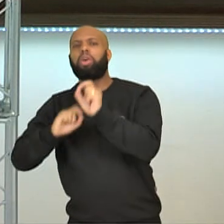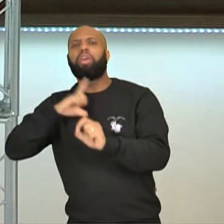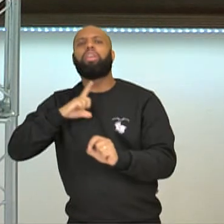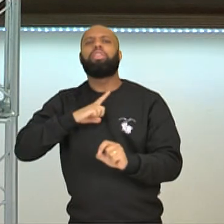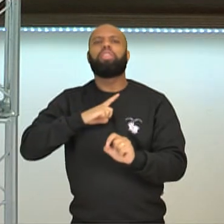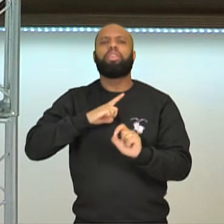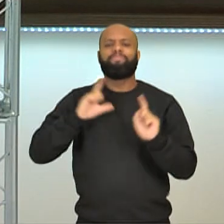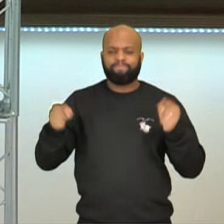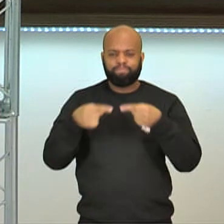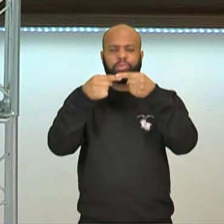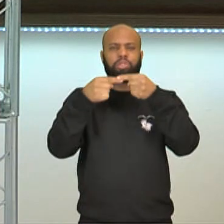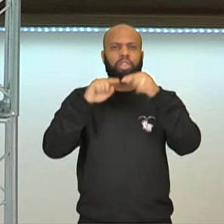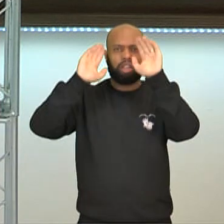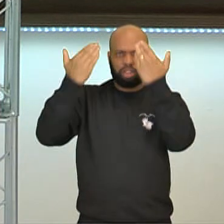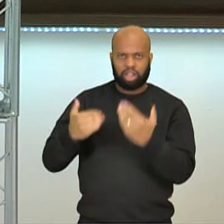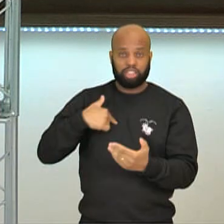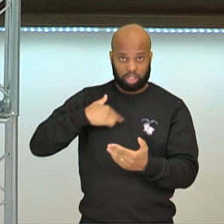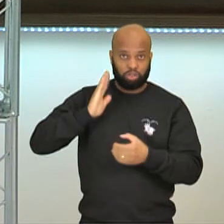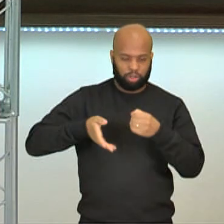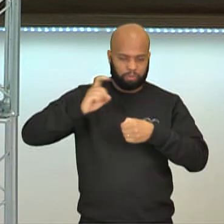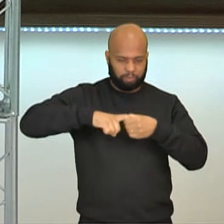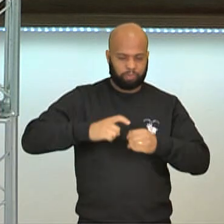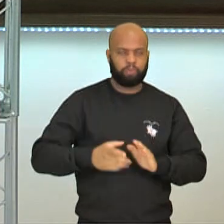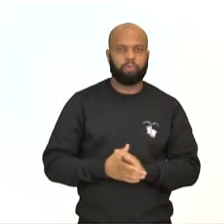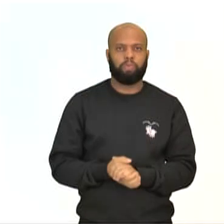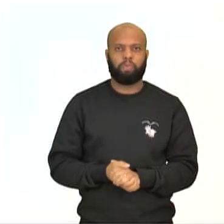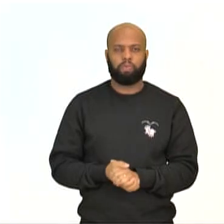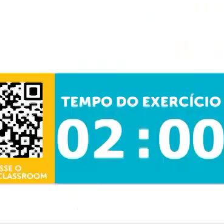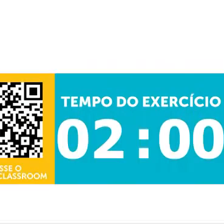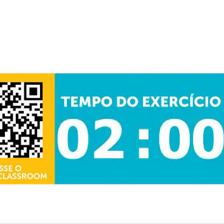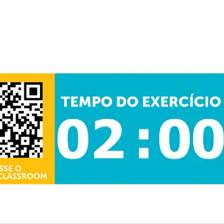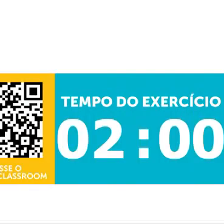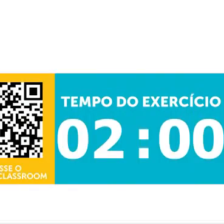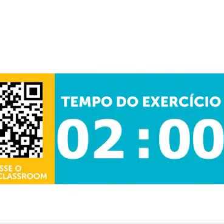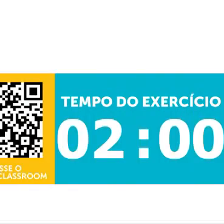poema? Analise e nós já vamos comentar a resposta.